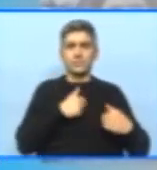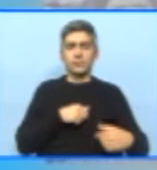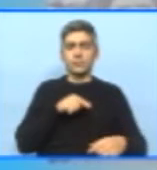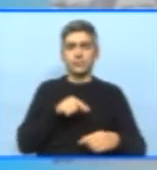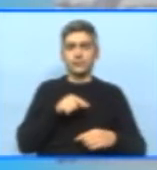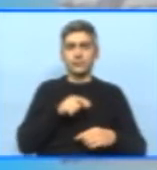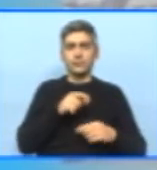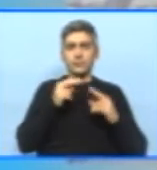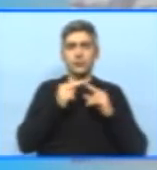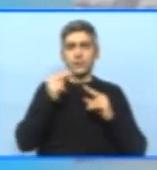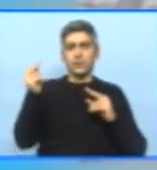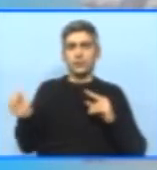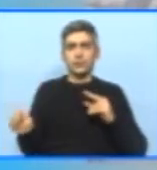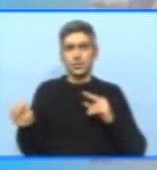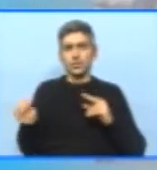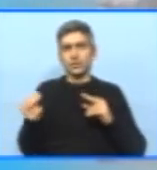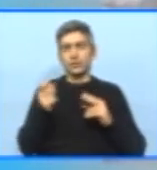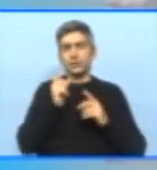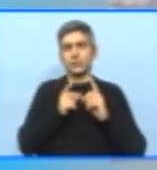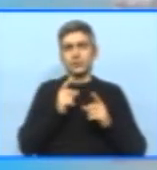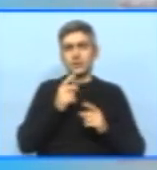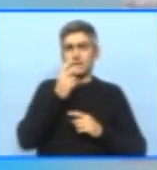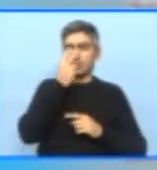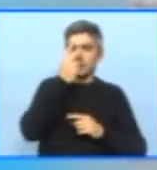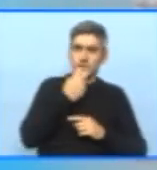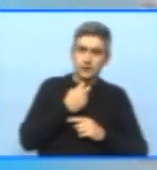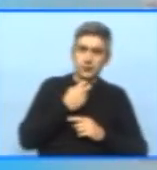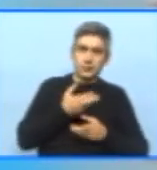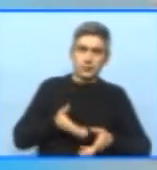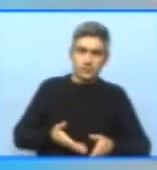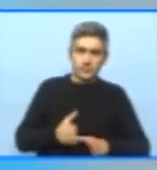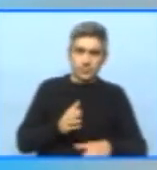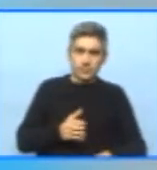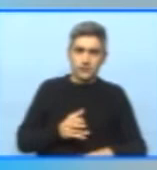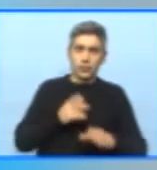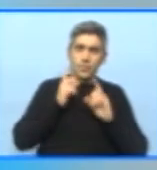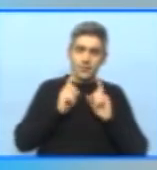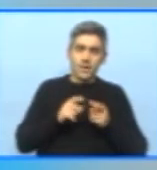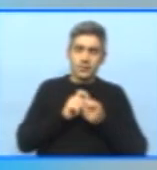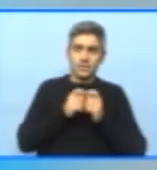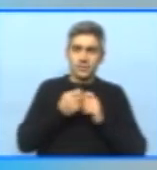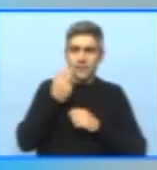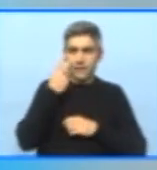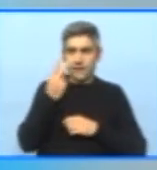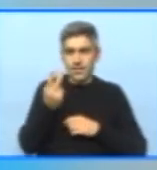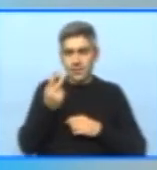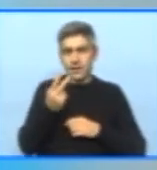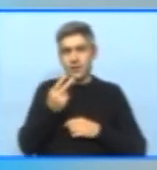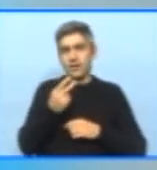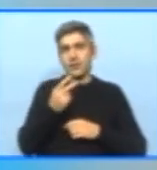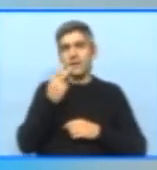esta ponte com o cego de nascença vai passar a ver. A gente não pode aqui